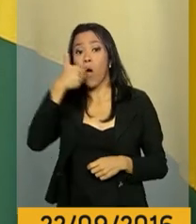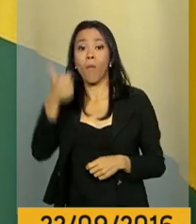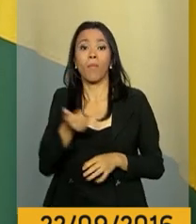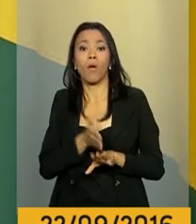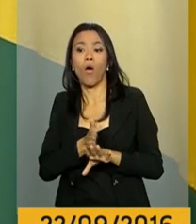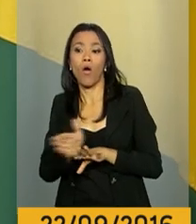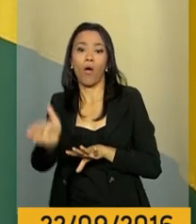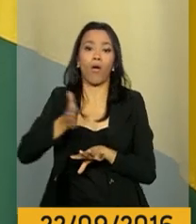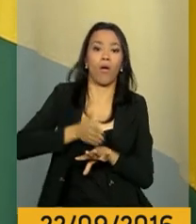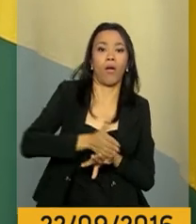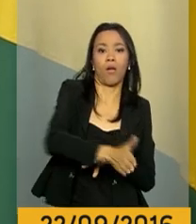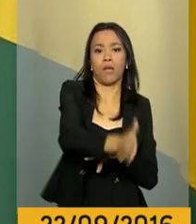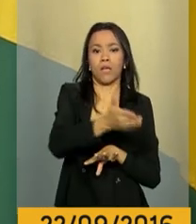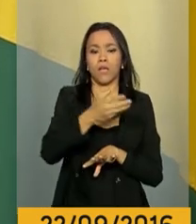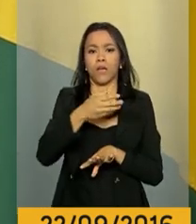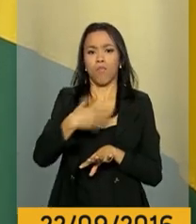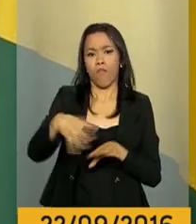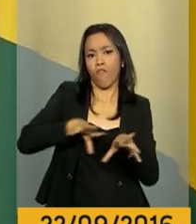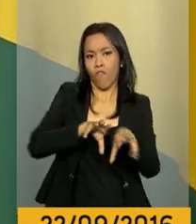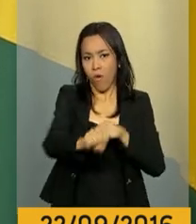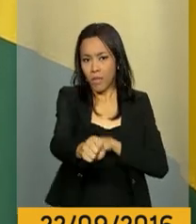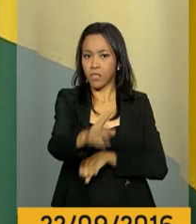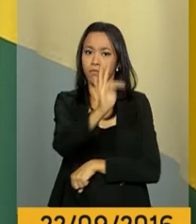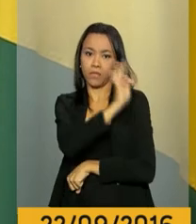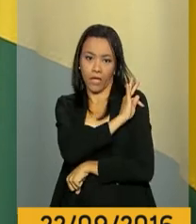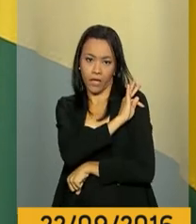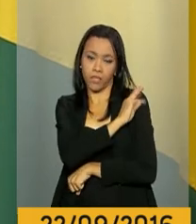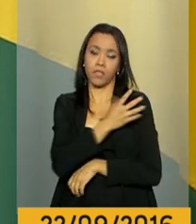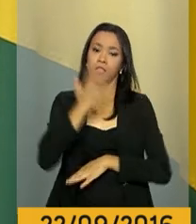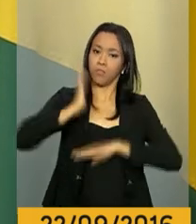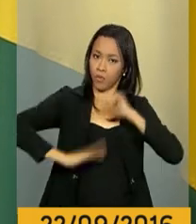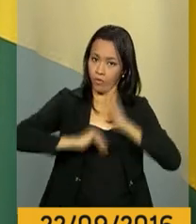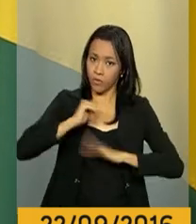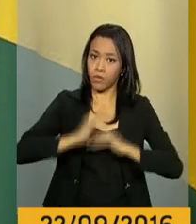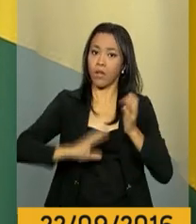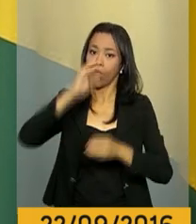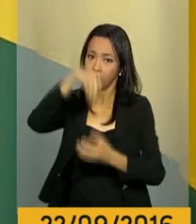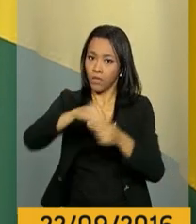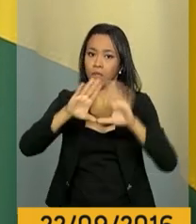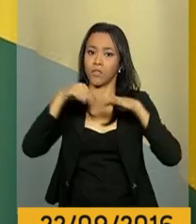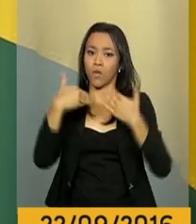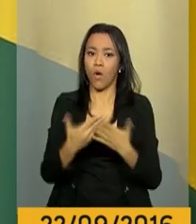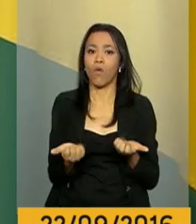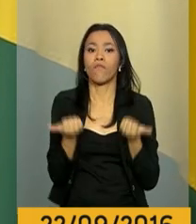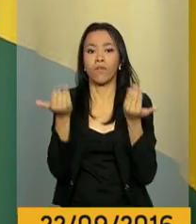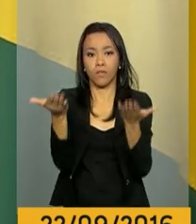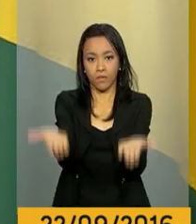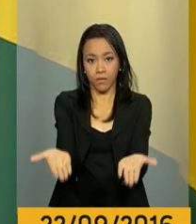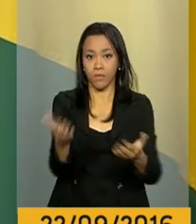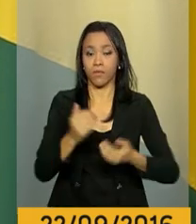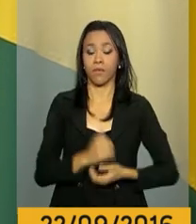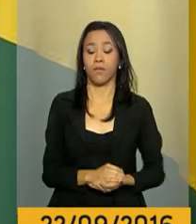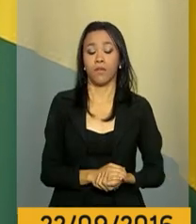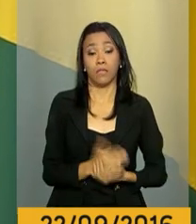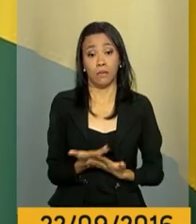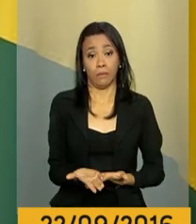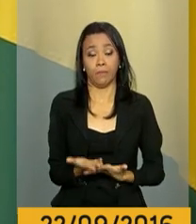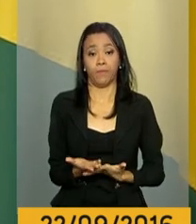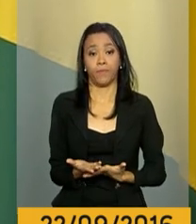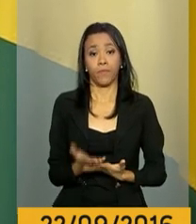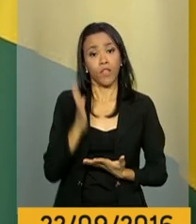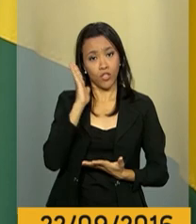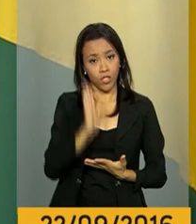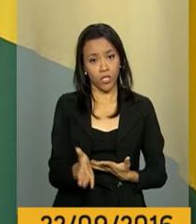e profissionalizante que também se institui eh neste dia eh como